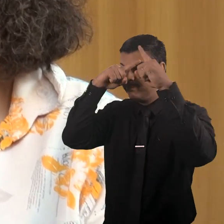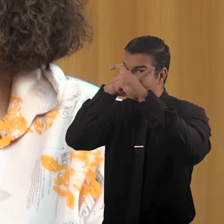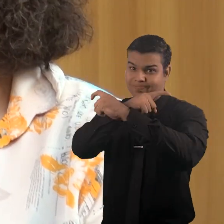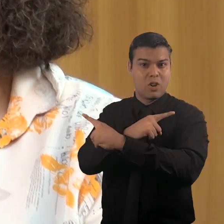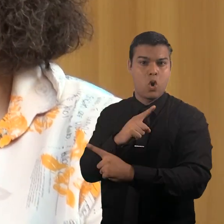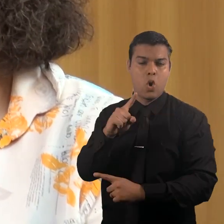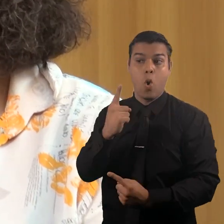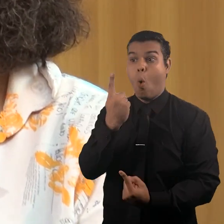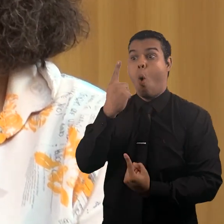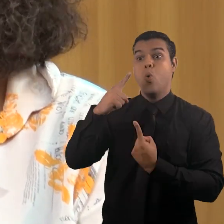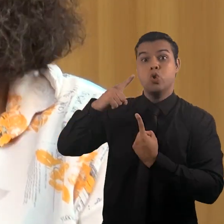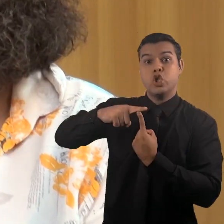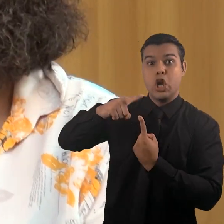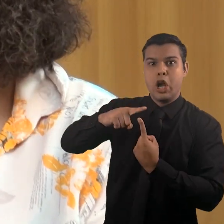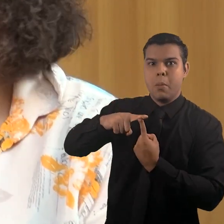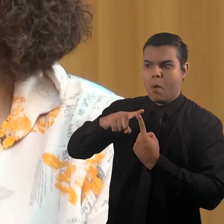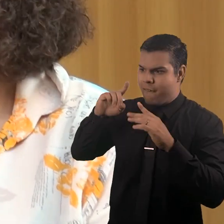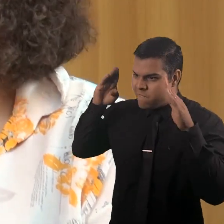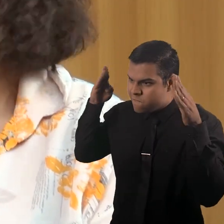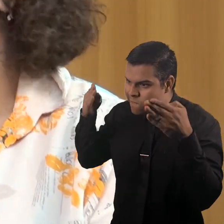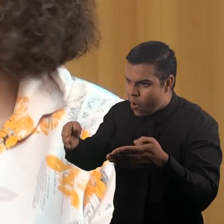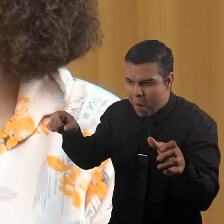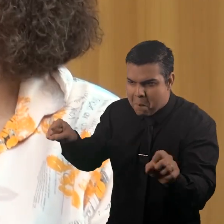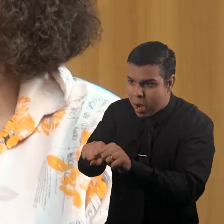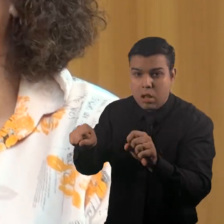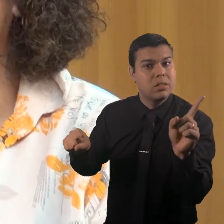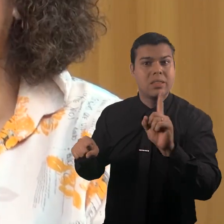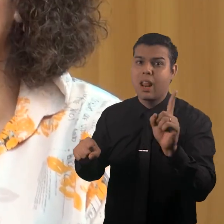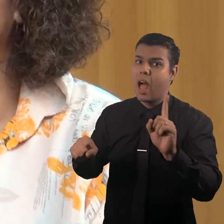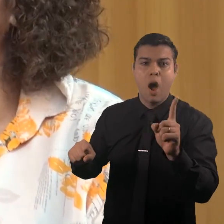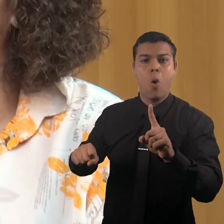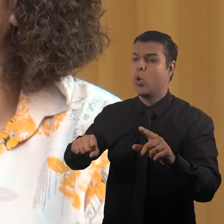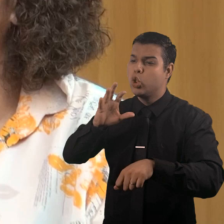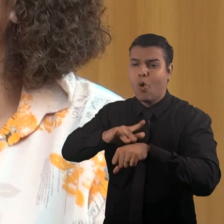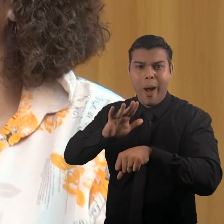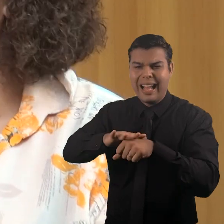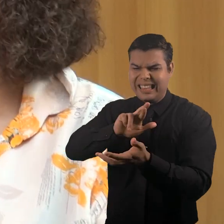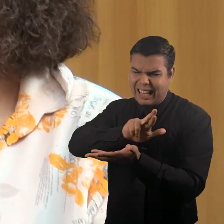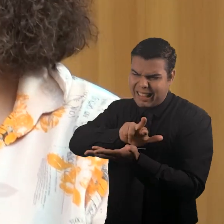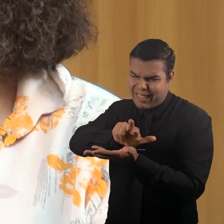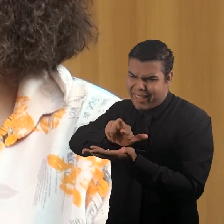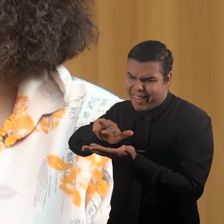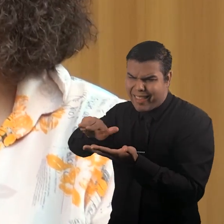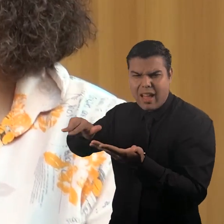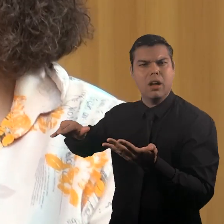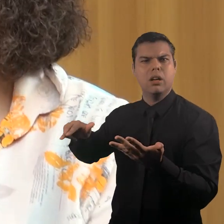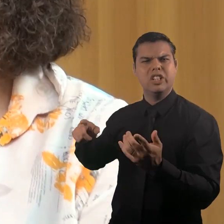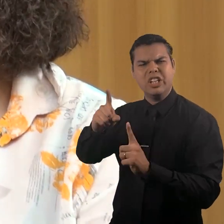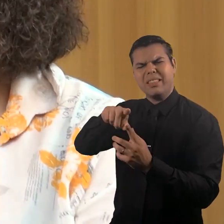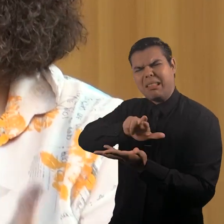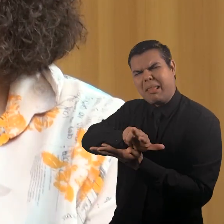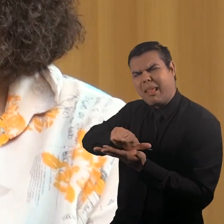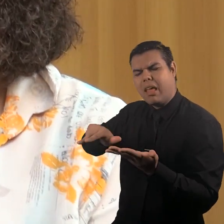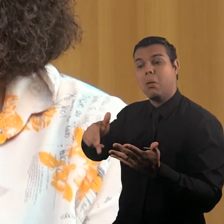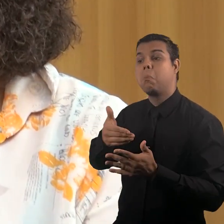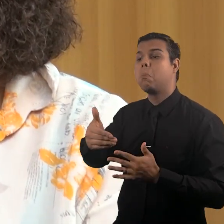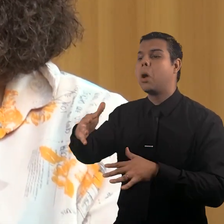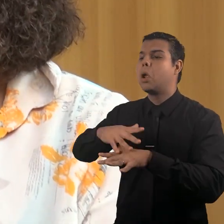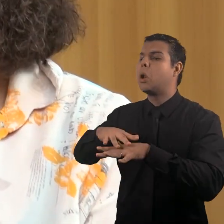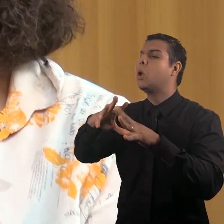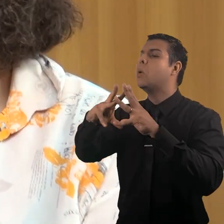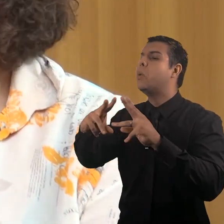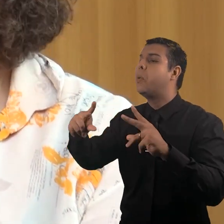é uma doença de um só mecanismo que você vai lá e atua. São múltiplas doenças e múltiplos